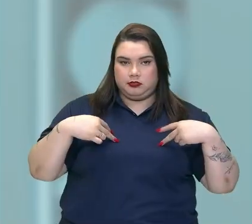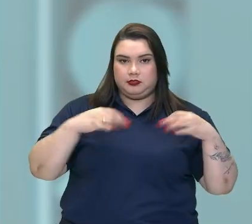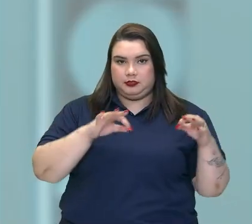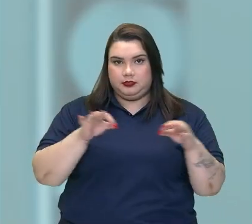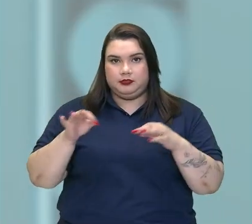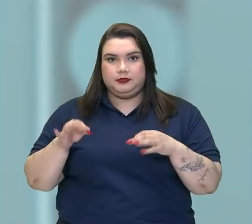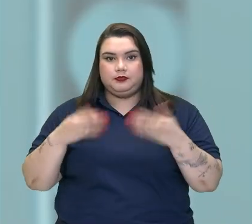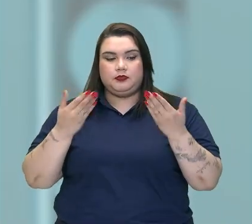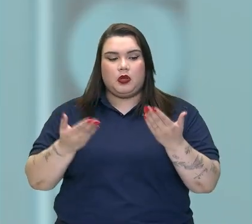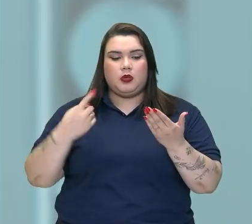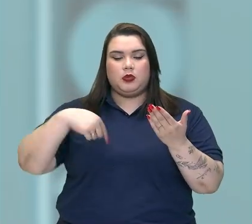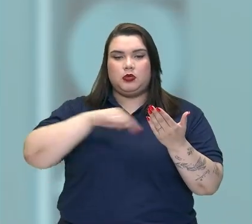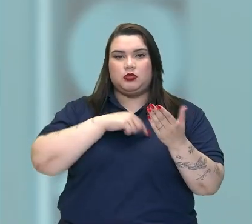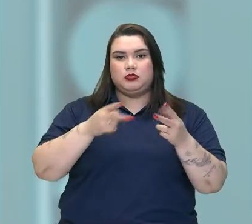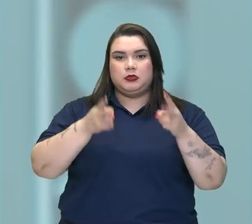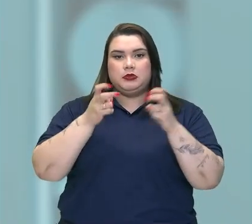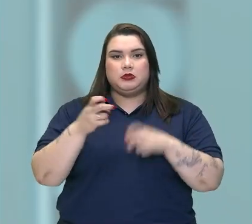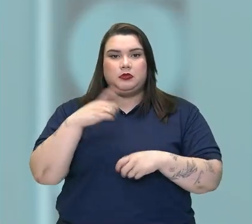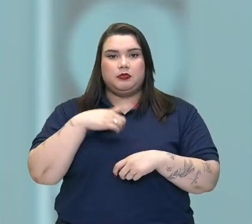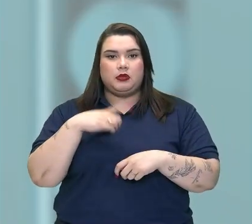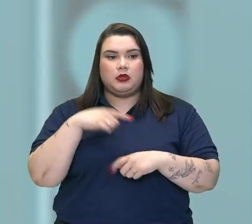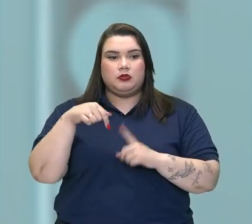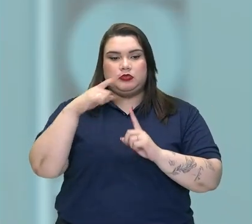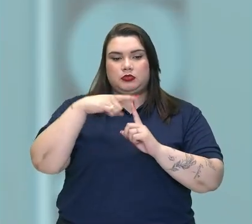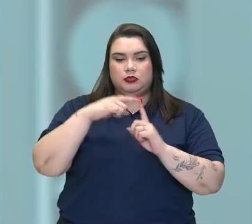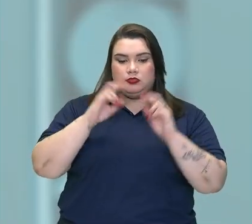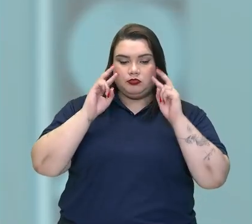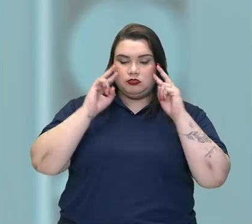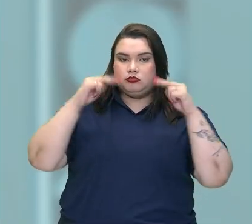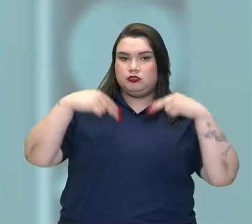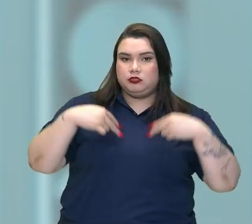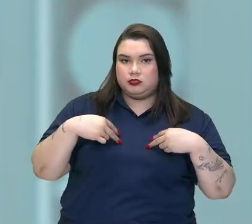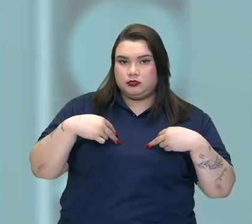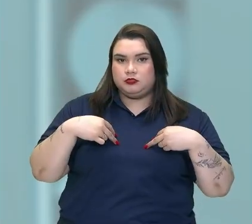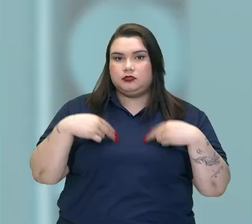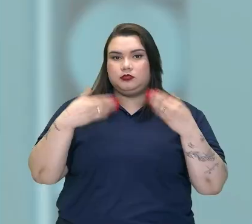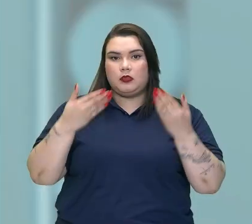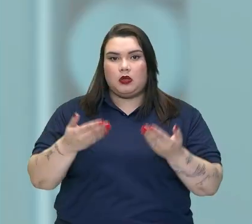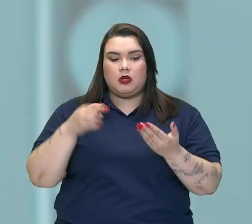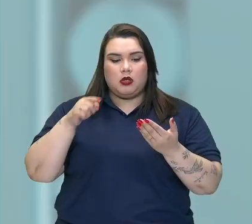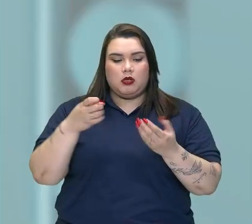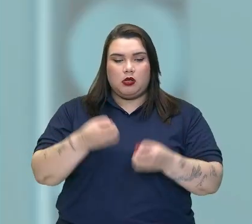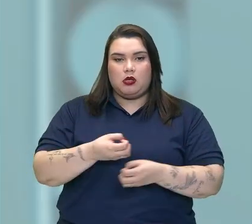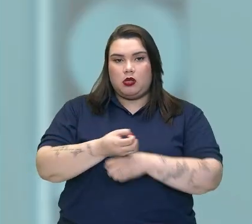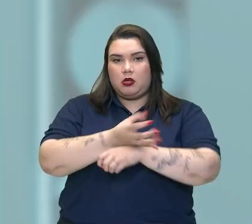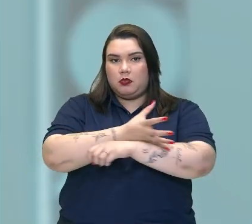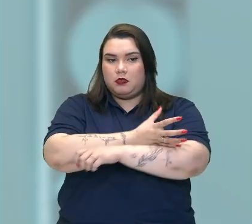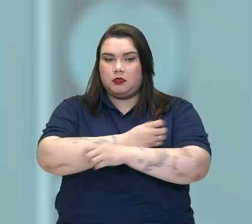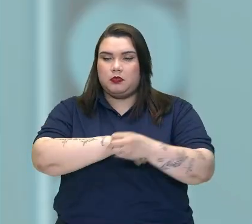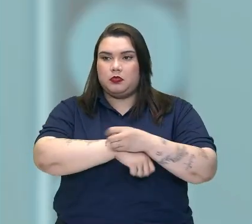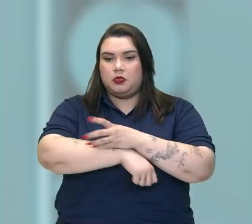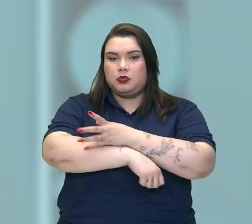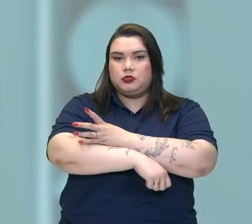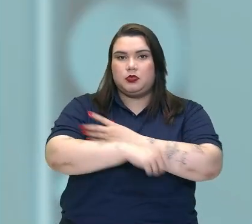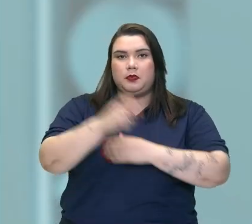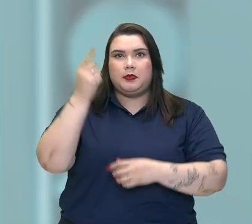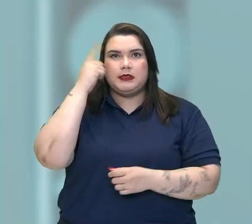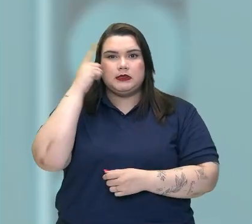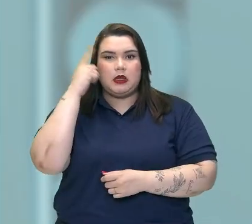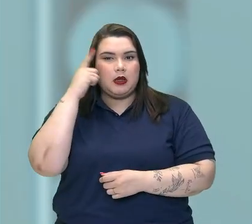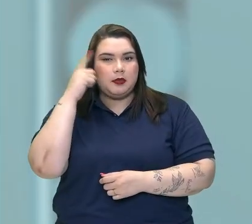ok? Então, a gente vai ter essa relação intimista, para o íntimo, a partir das suas emoções, a partir dos seus